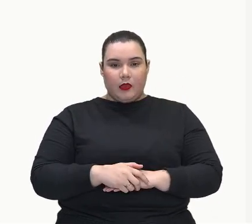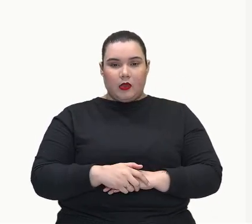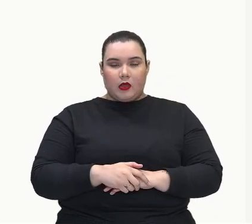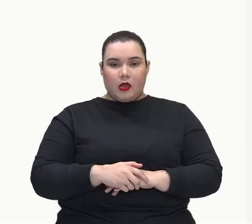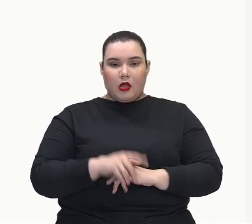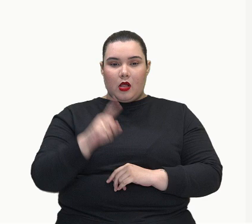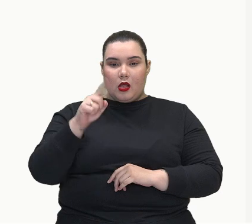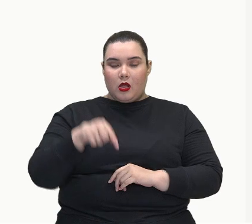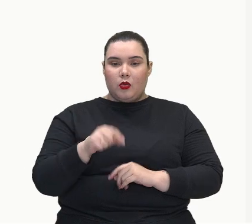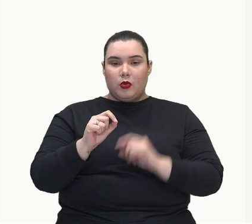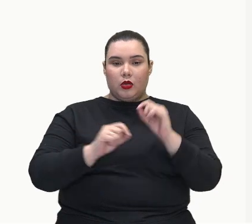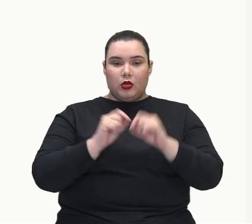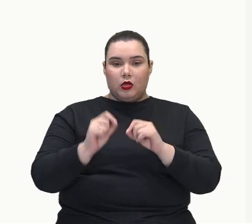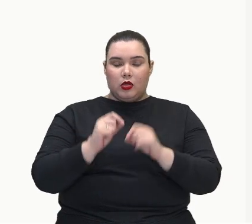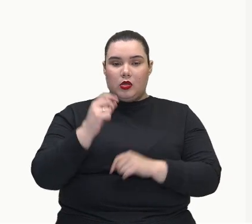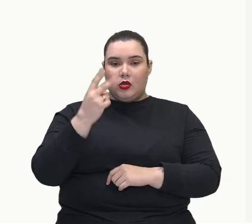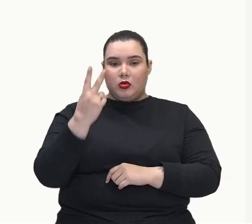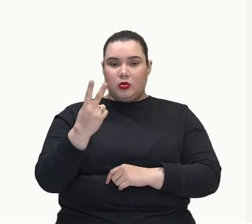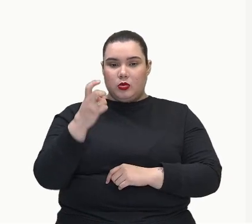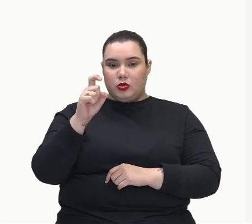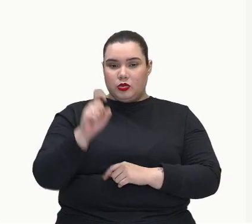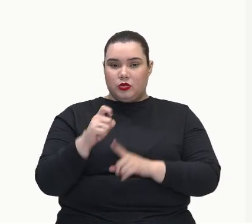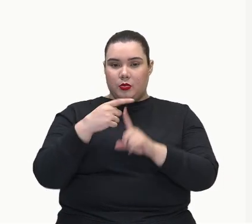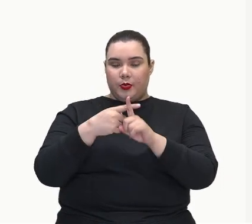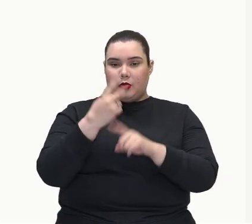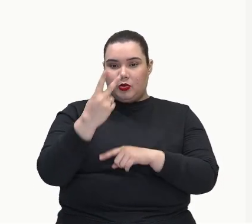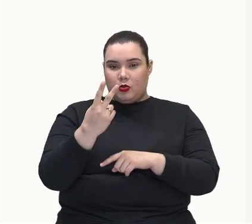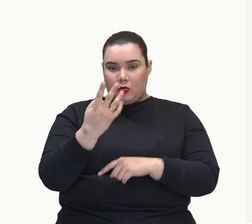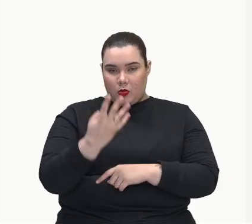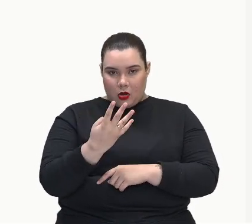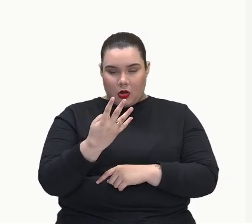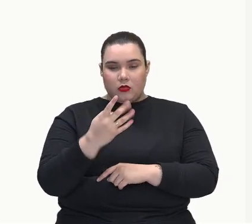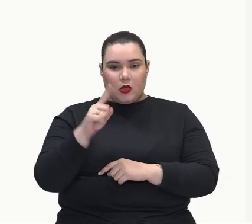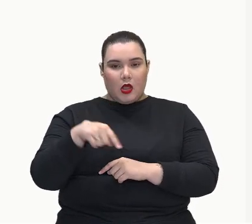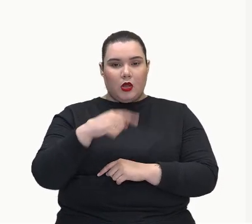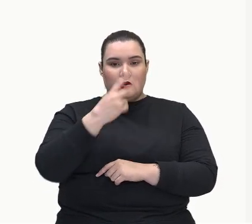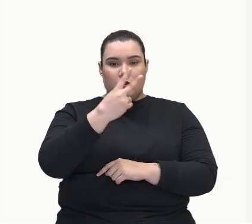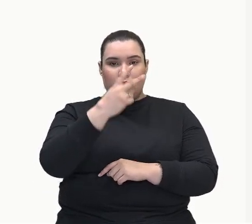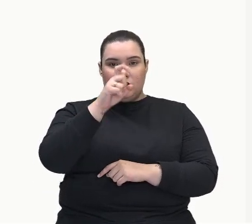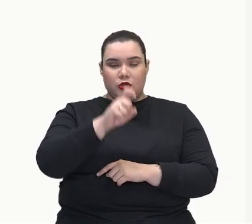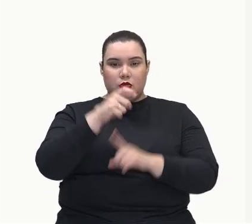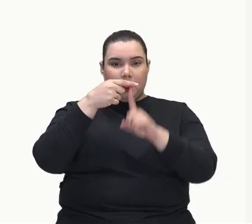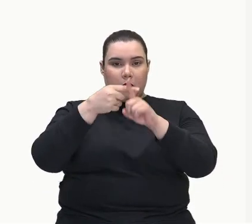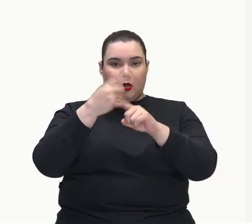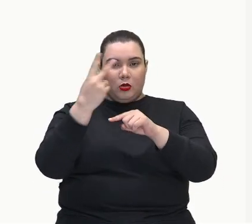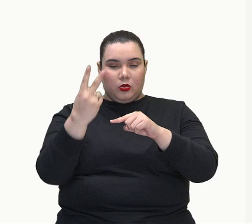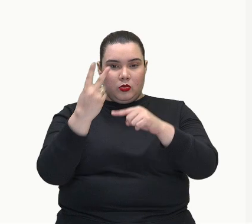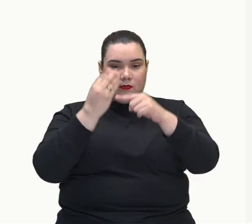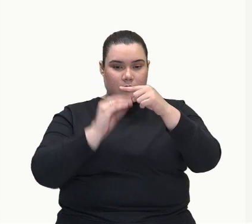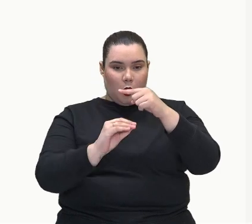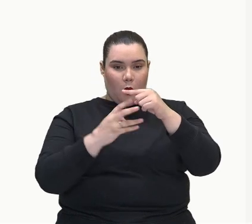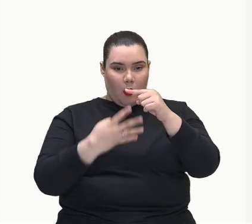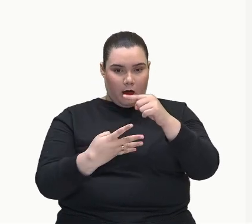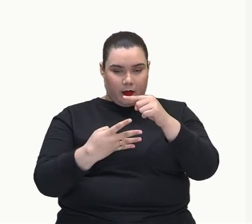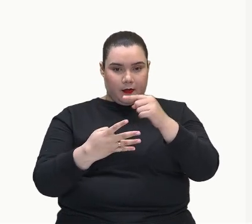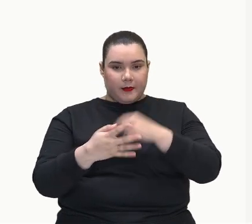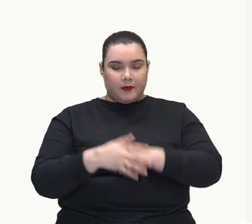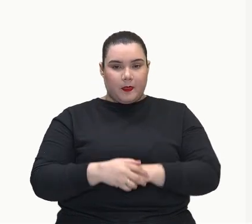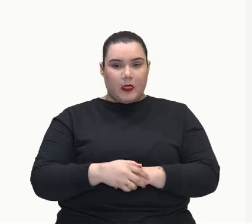razão entre 2x mais 2 e 4, 2x mais 2 sobre 4, e a razão é igual à razão